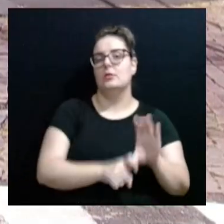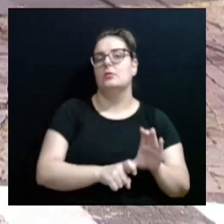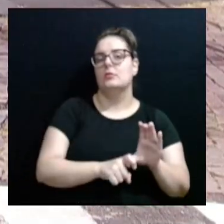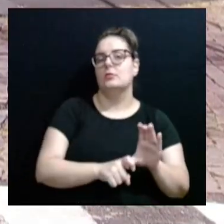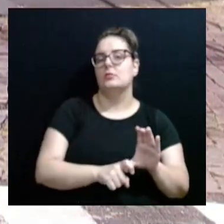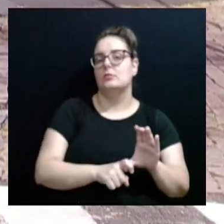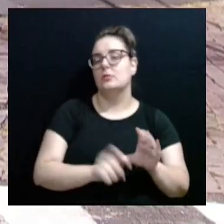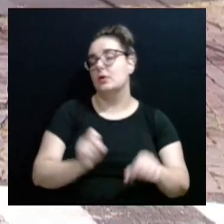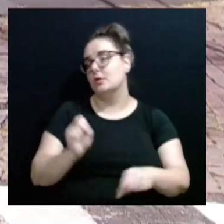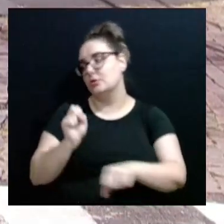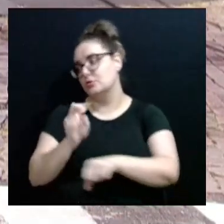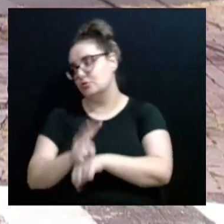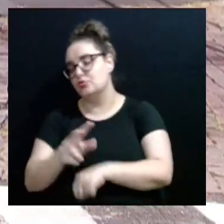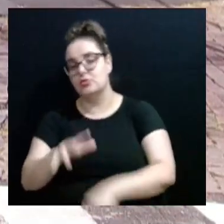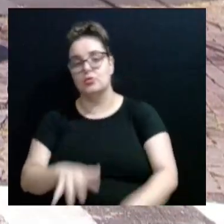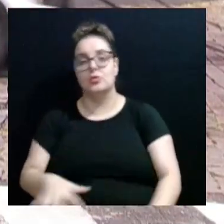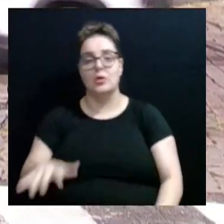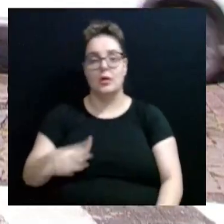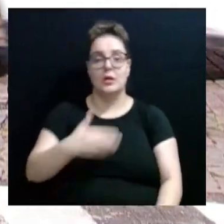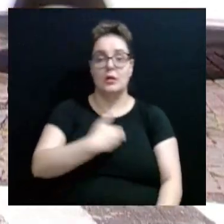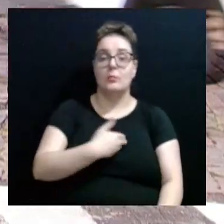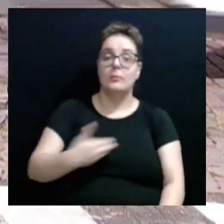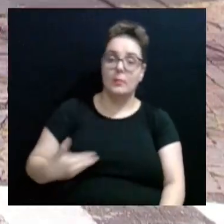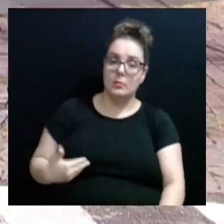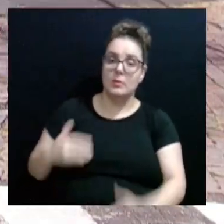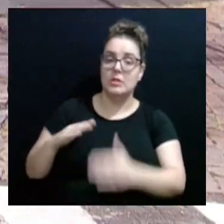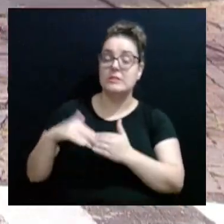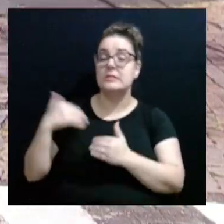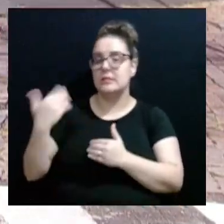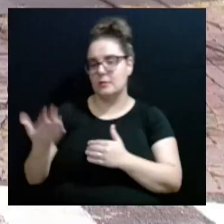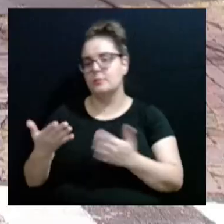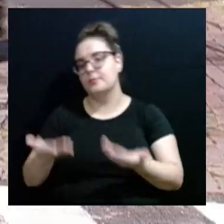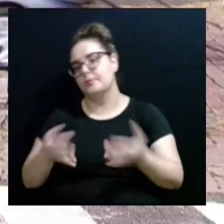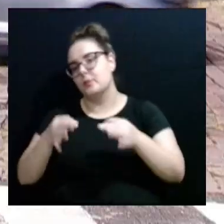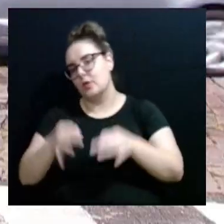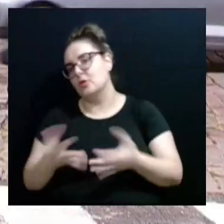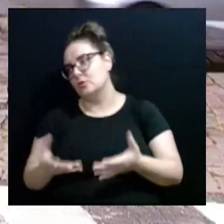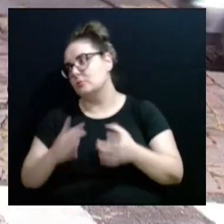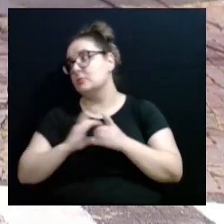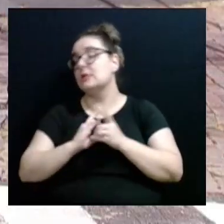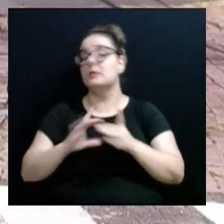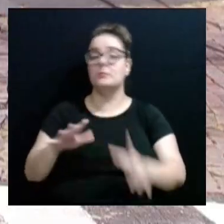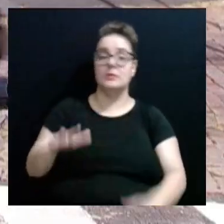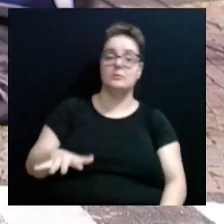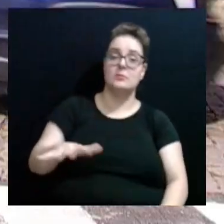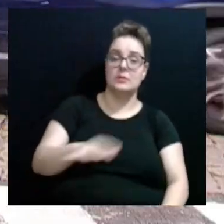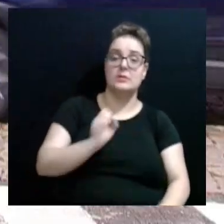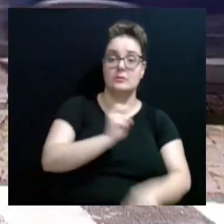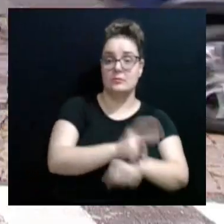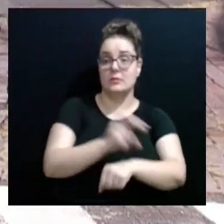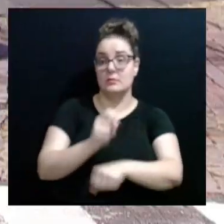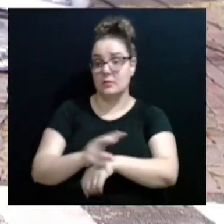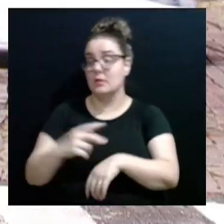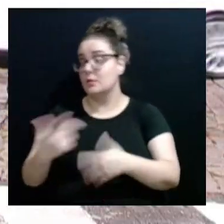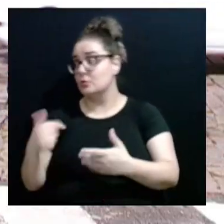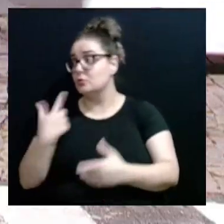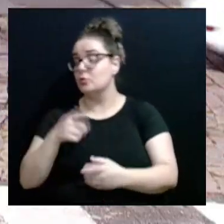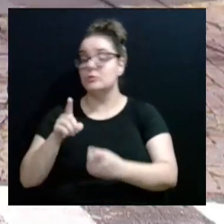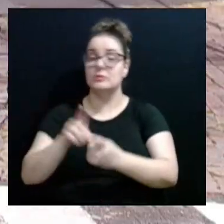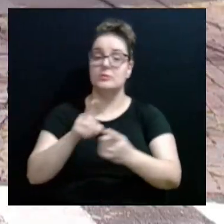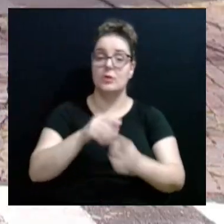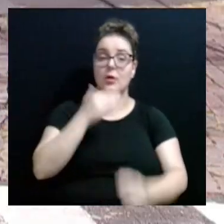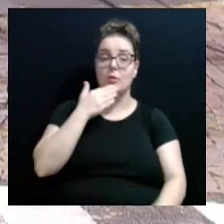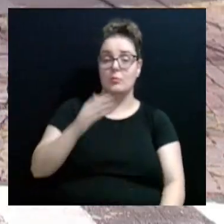na área pública, né, na área externa. Então, justamente para democratizar essas vagas, a gente, então, atendendo a um pedido da Brasel e também